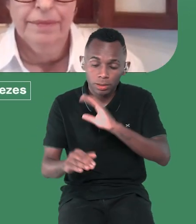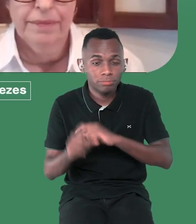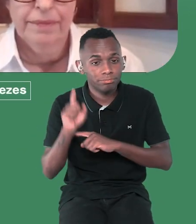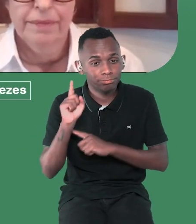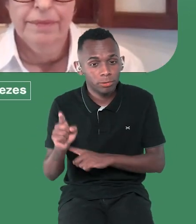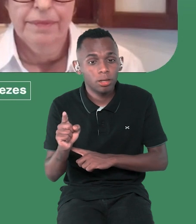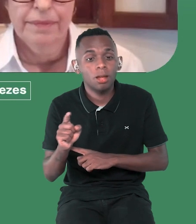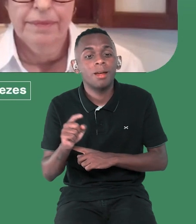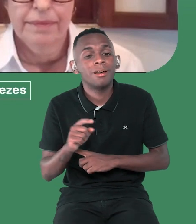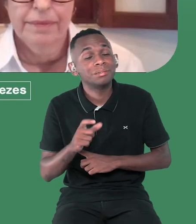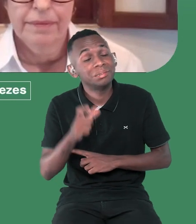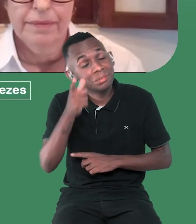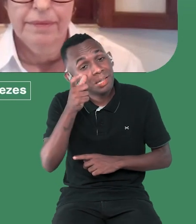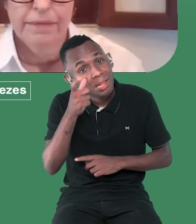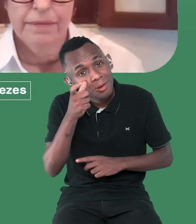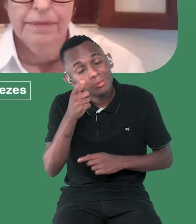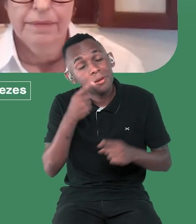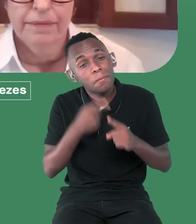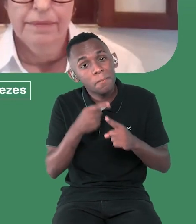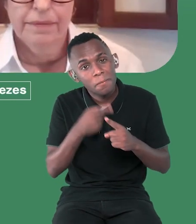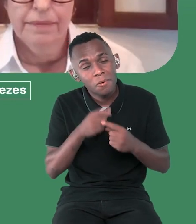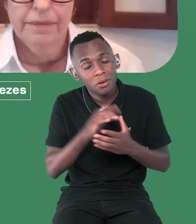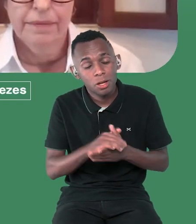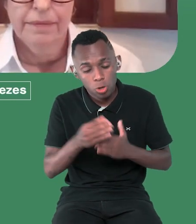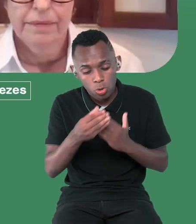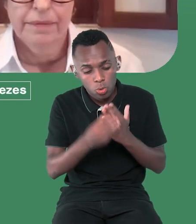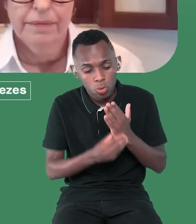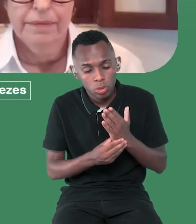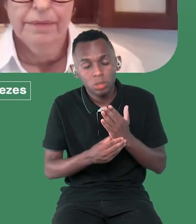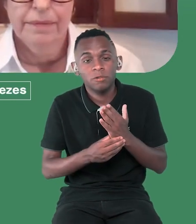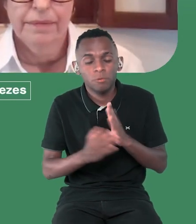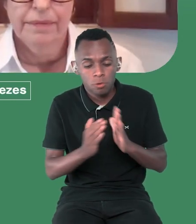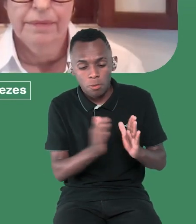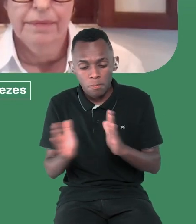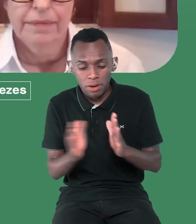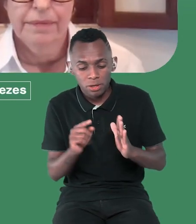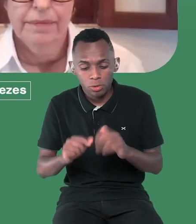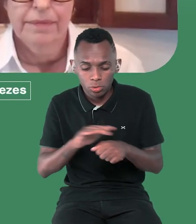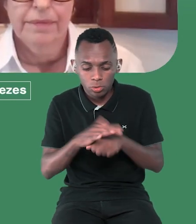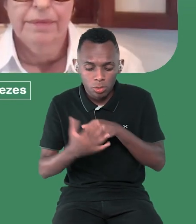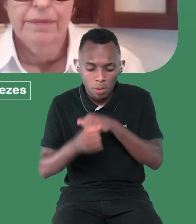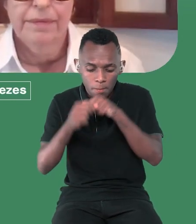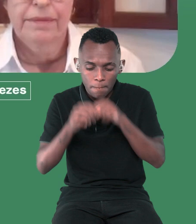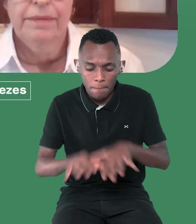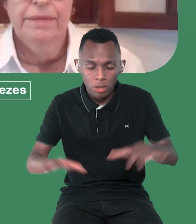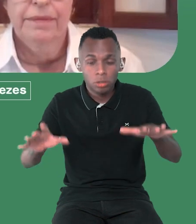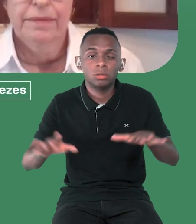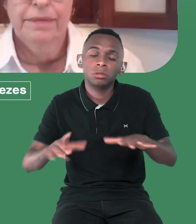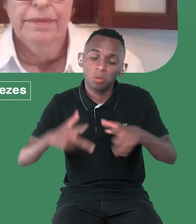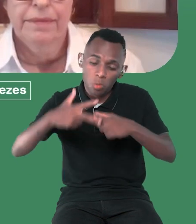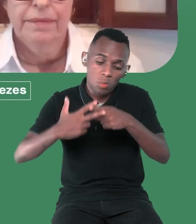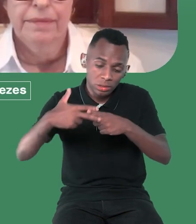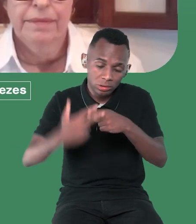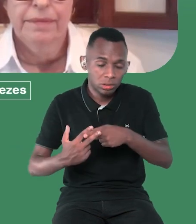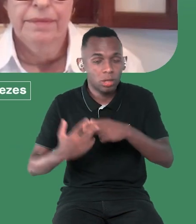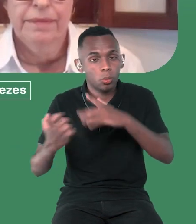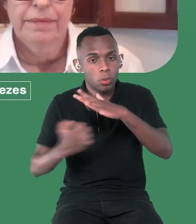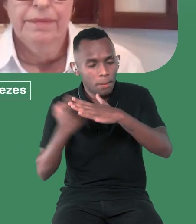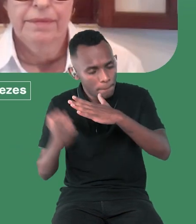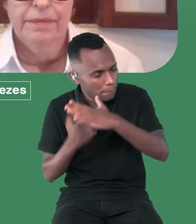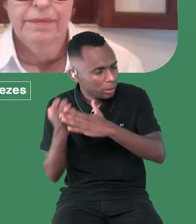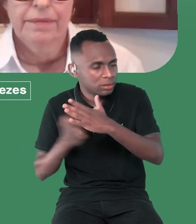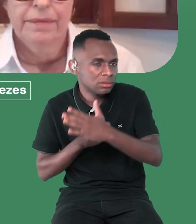foi uma história muito curiosa, porque esse livro foi produzido no período da pandemia. ele seria editado por uma editora, um